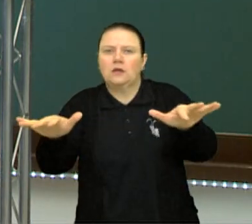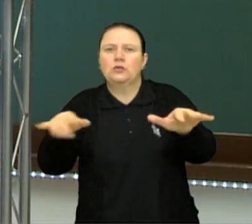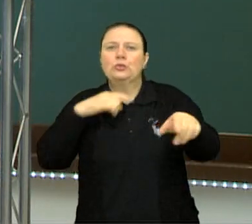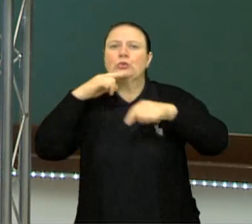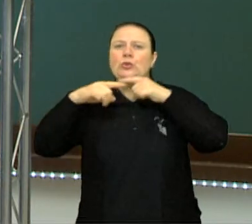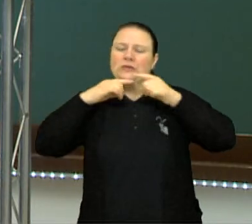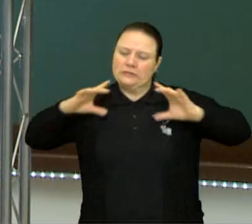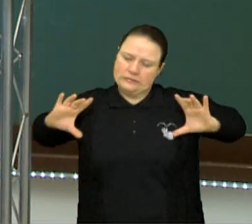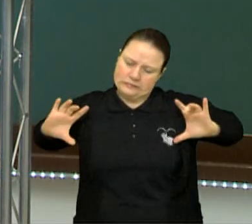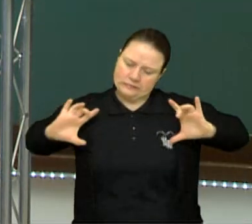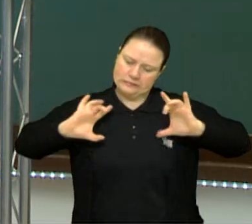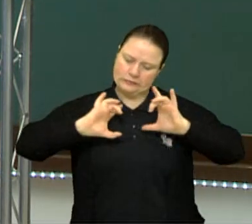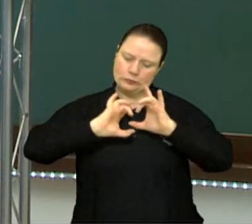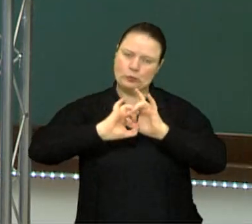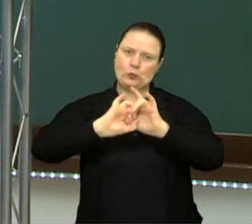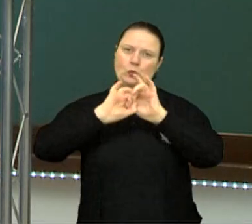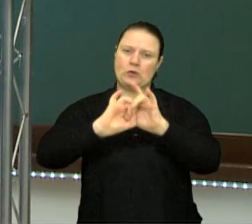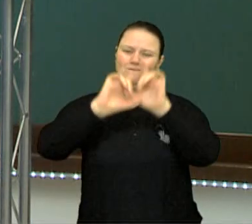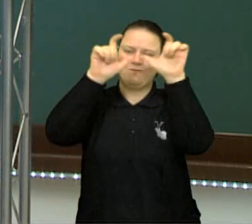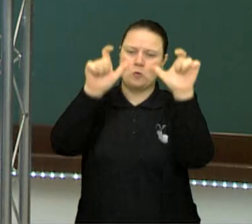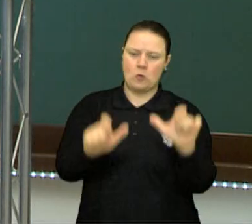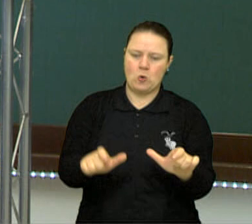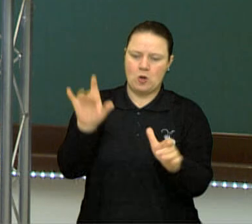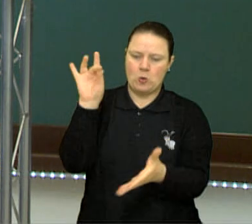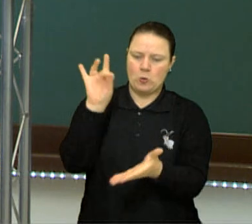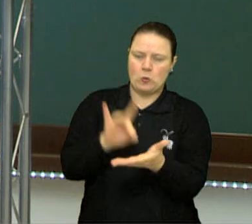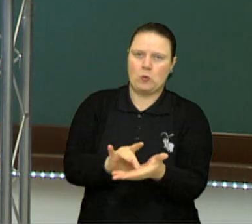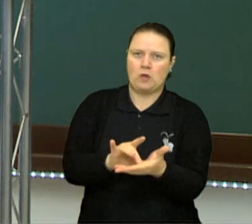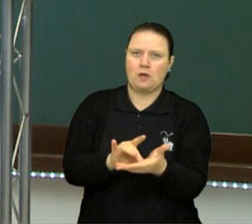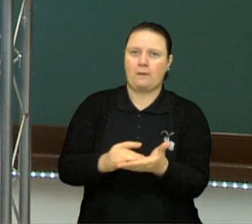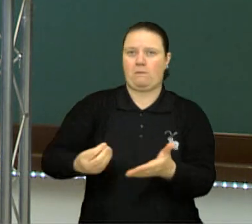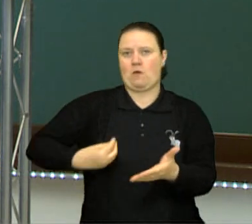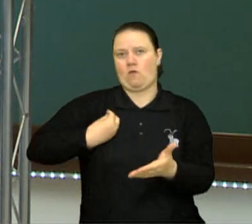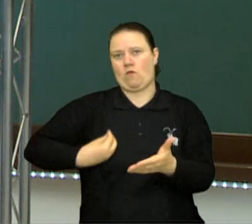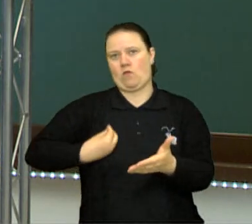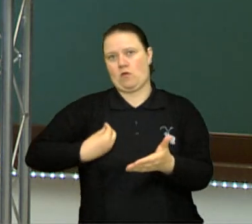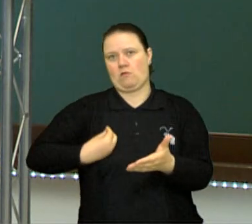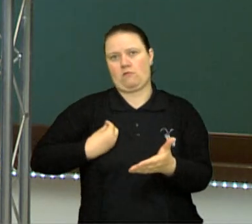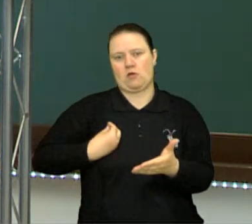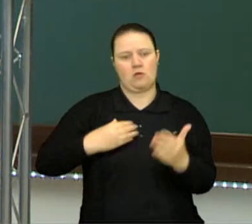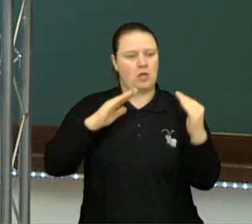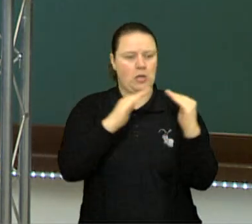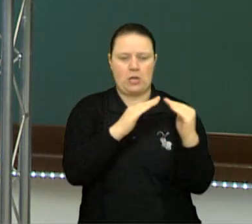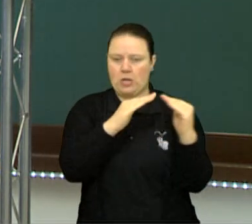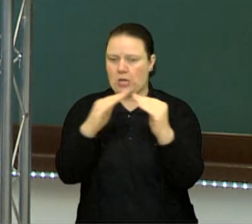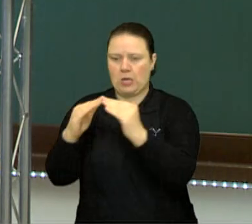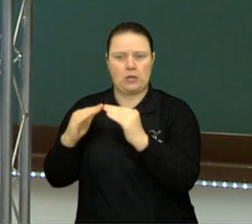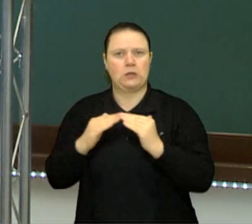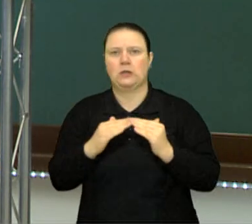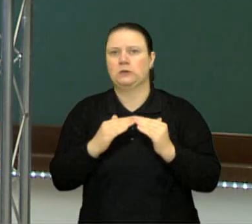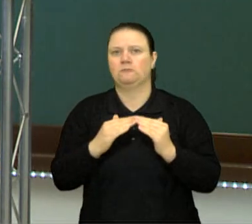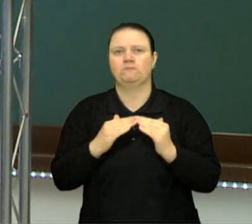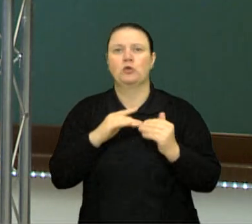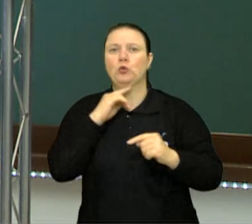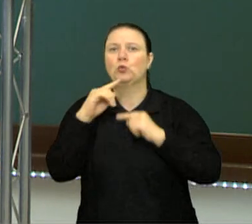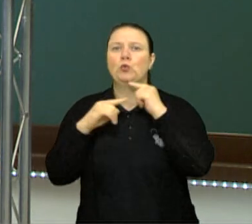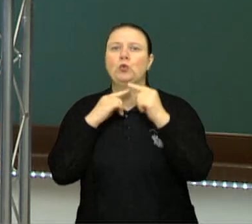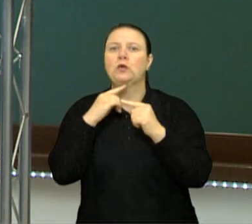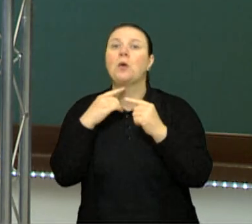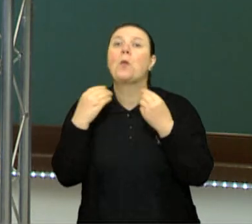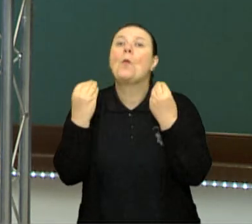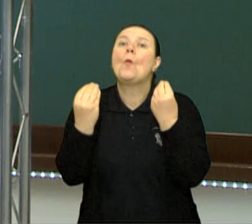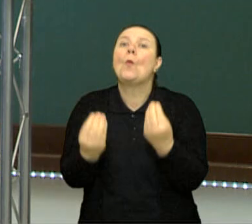unidade territorial para a sua moradia. Se eles não conseguem ter essa unidade territorial, como estabelecer então essa unidade